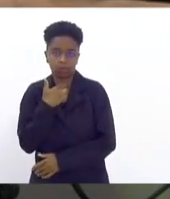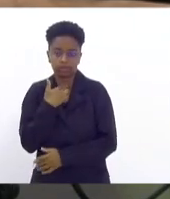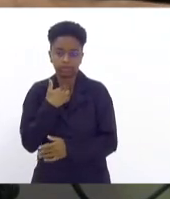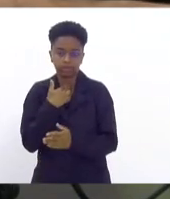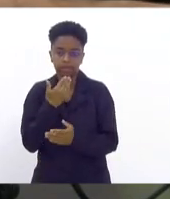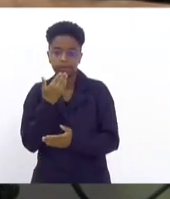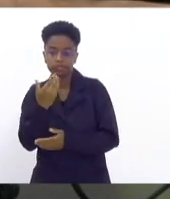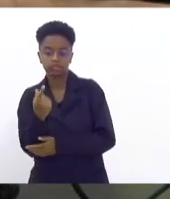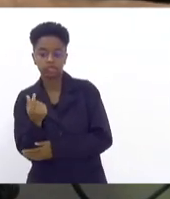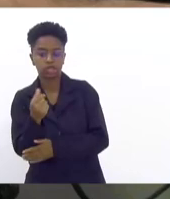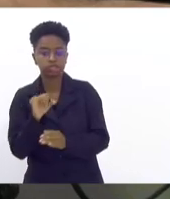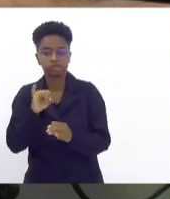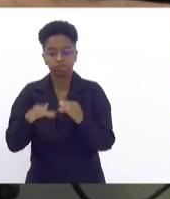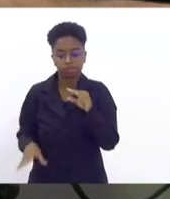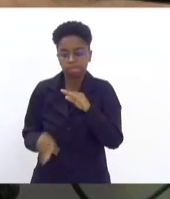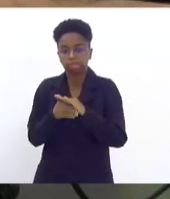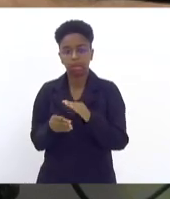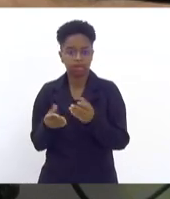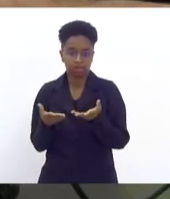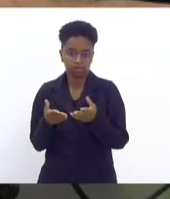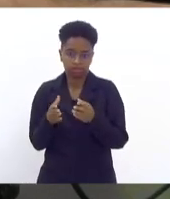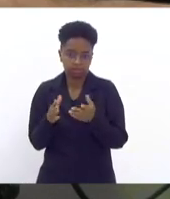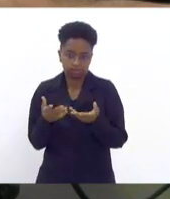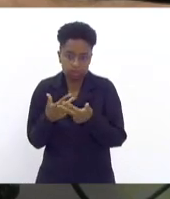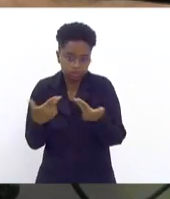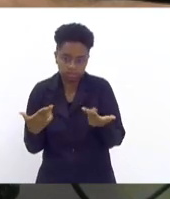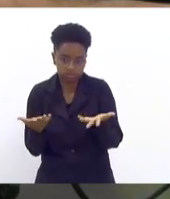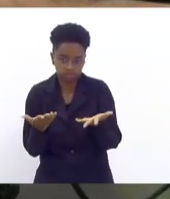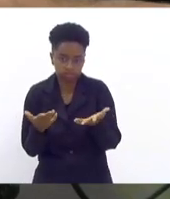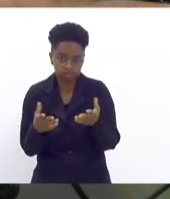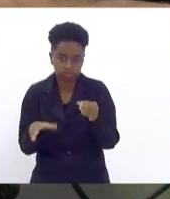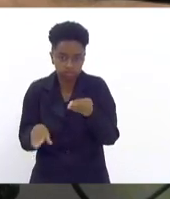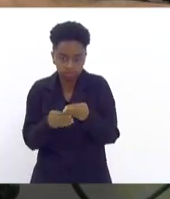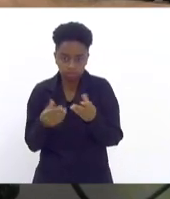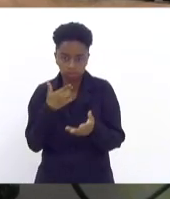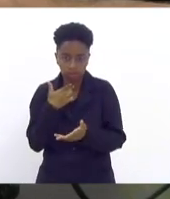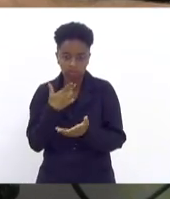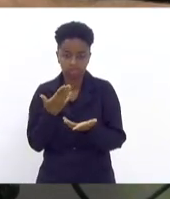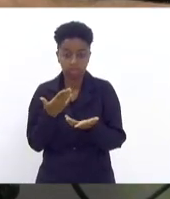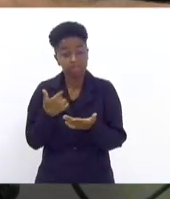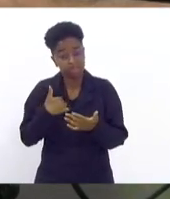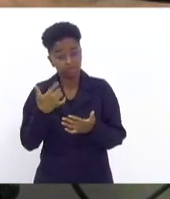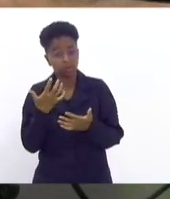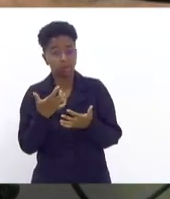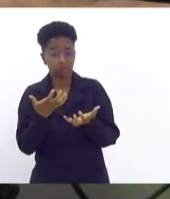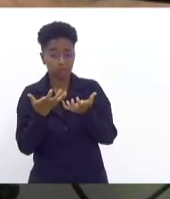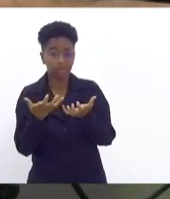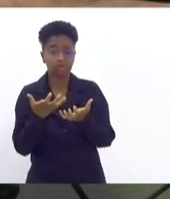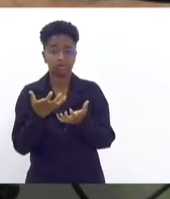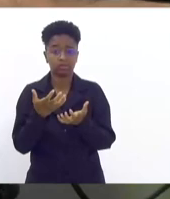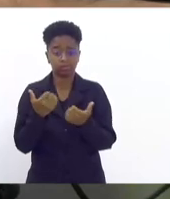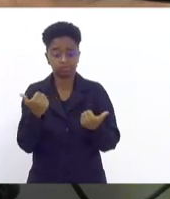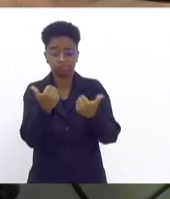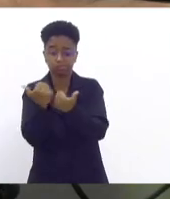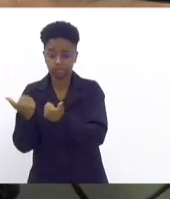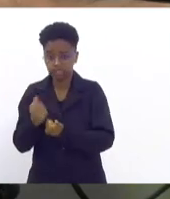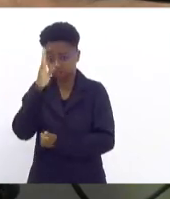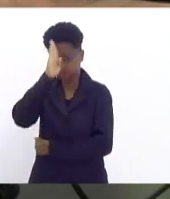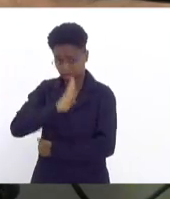equipamento que ele coloque a mais no leito. Enfim, que pese eu gostaria de que a assistência médica gratuita fosse a